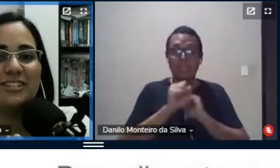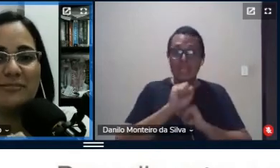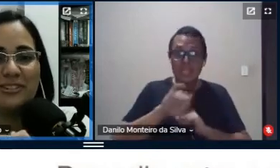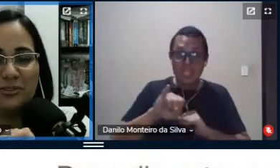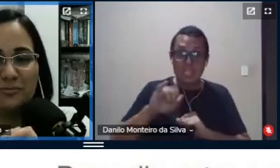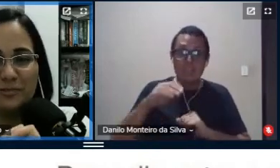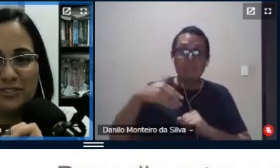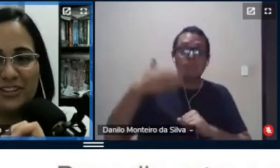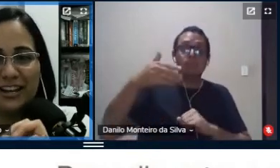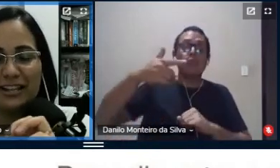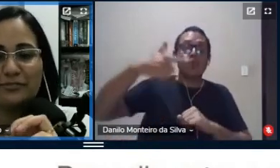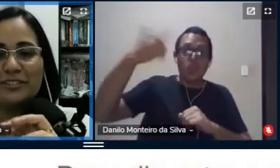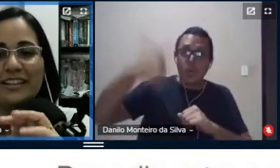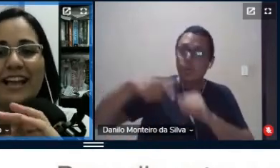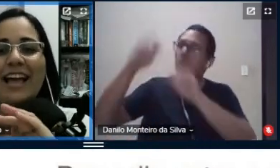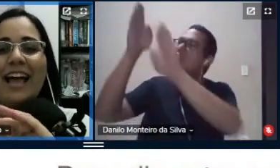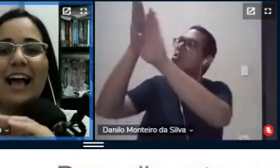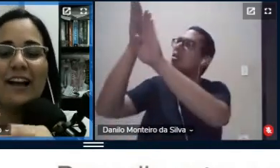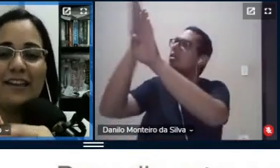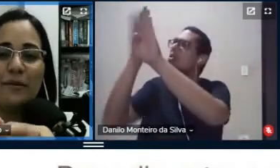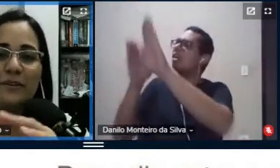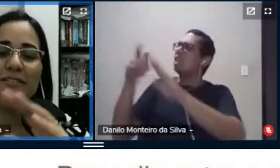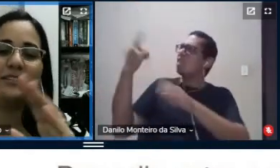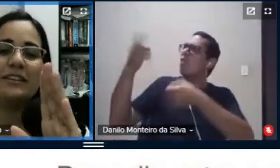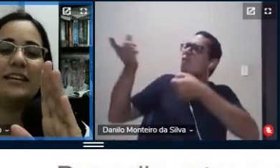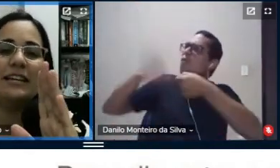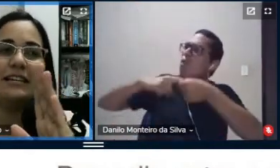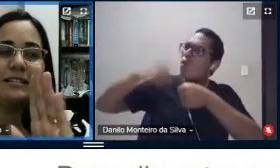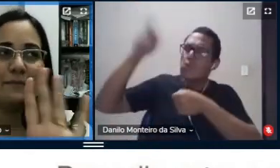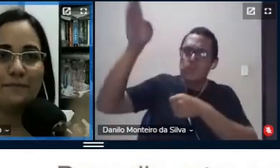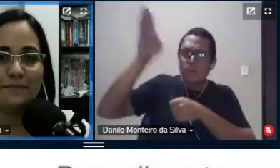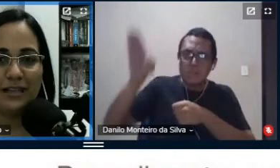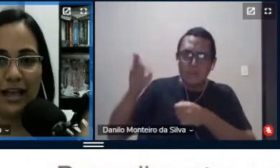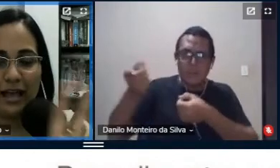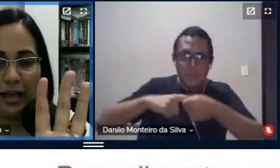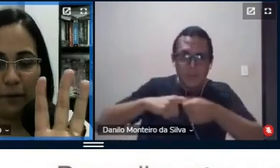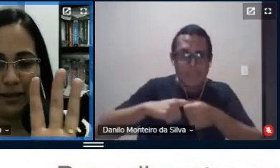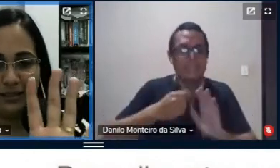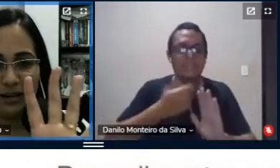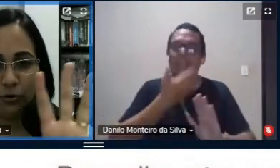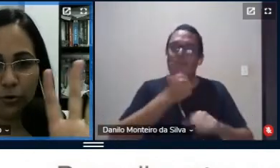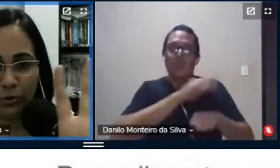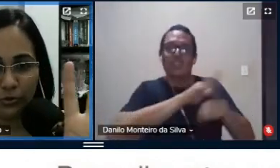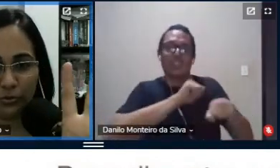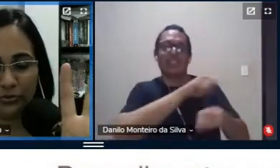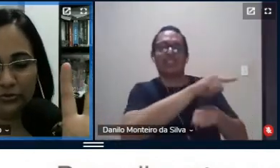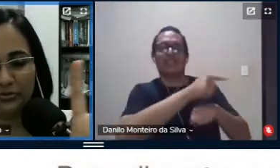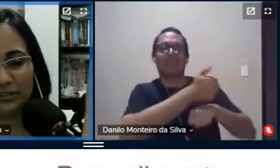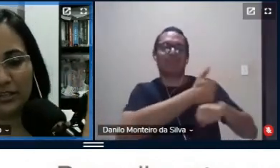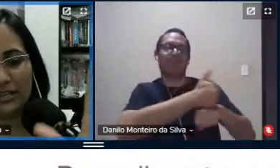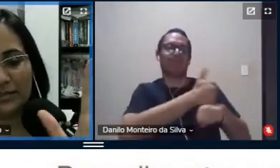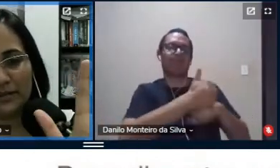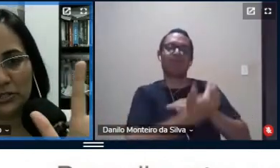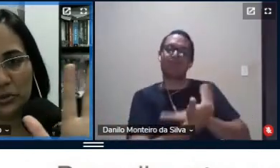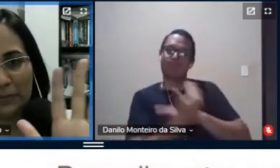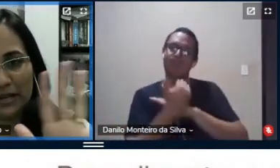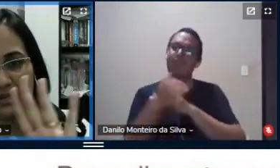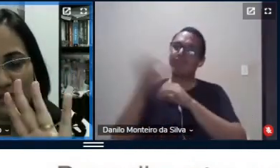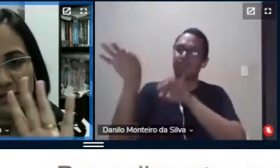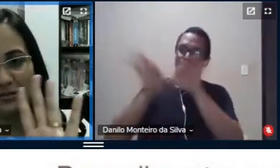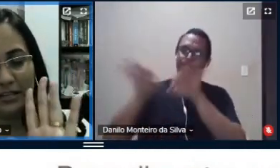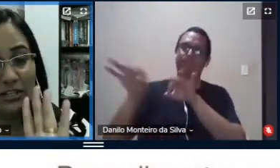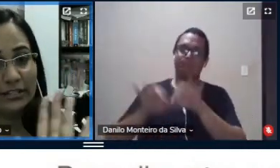você me chama de novo pra inspecionar. Que ela falou assim, aí é porque assim, o material acomodou, né? Aí você passou